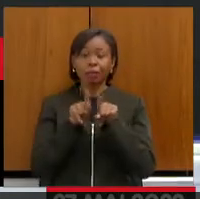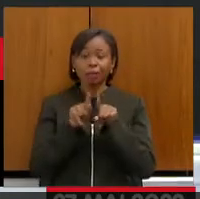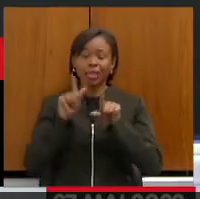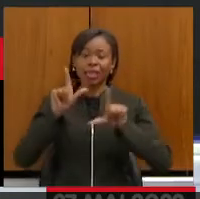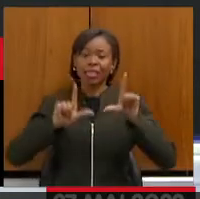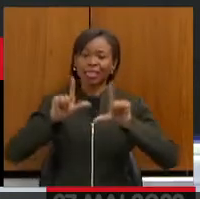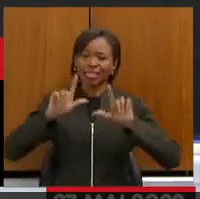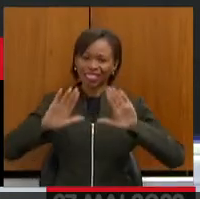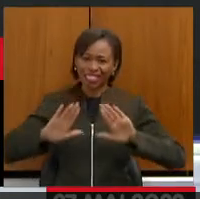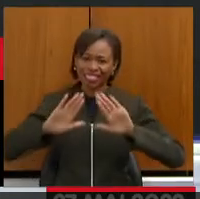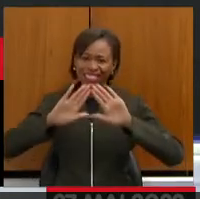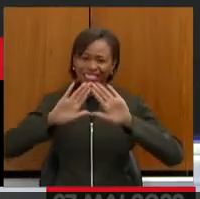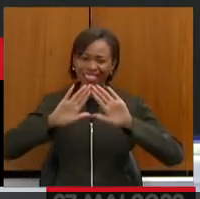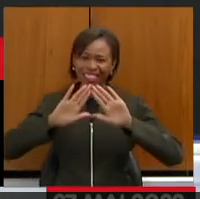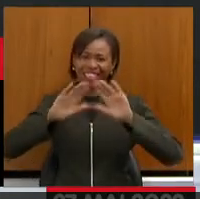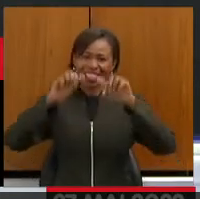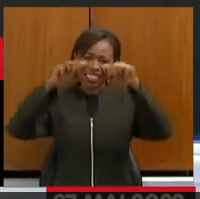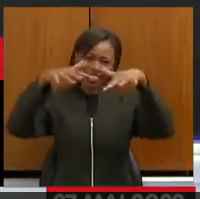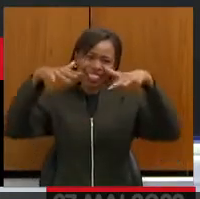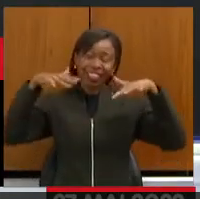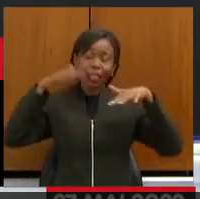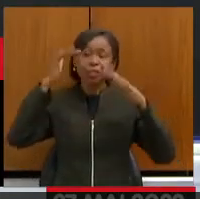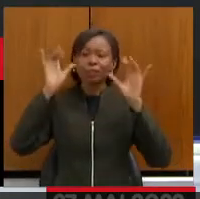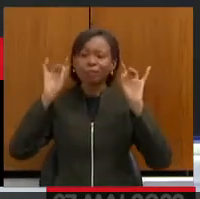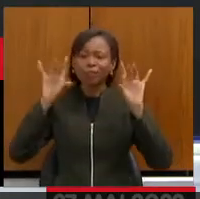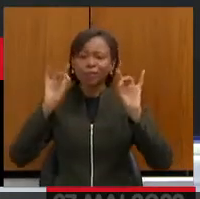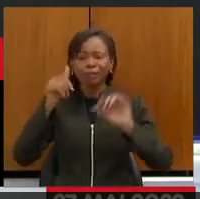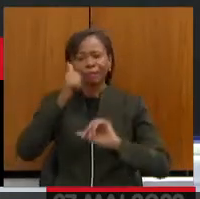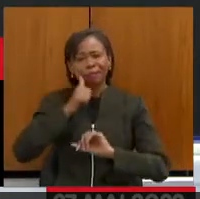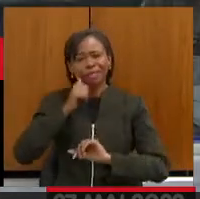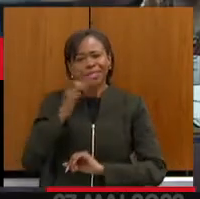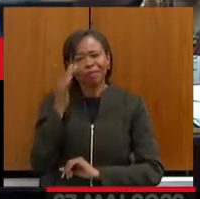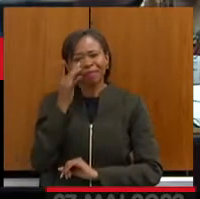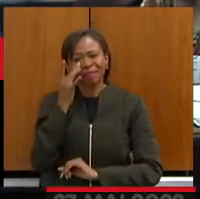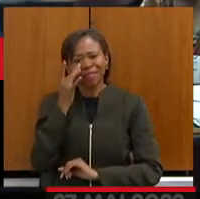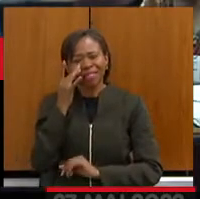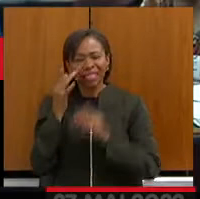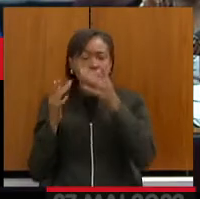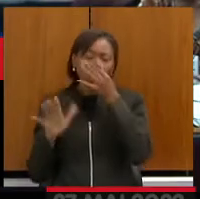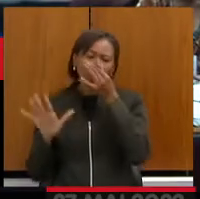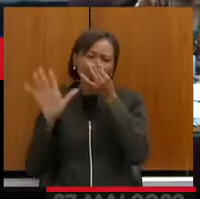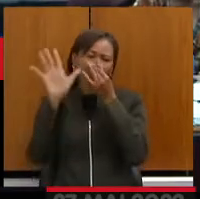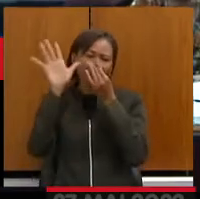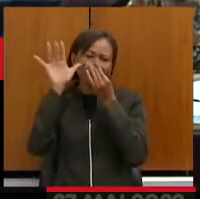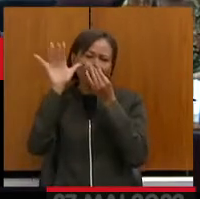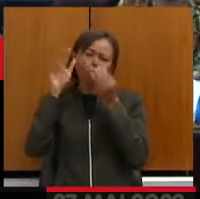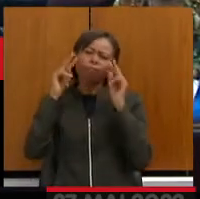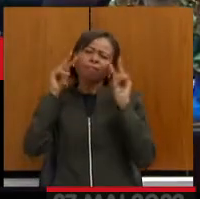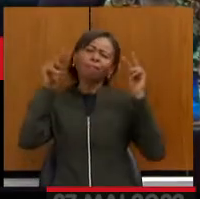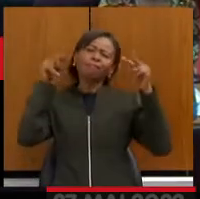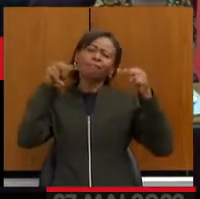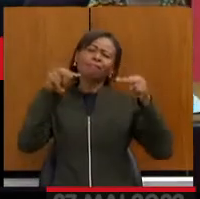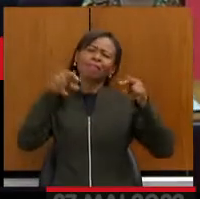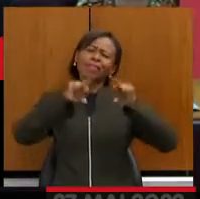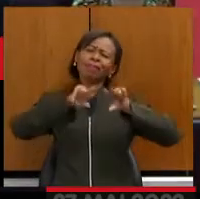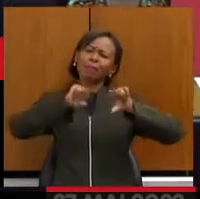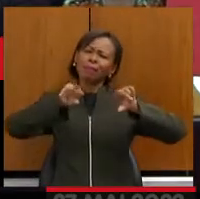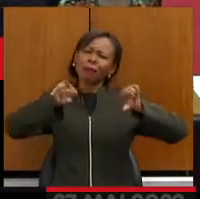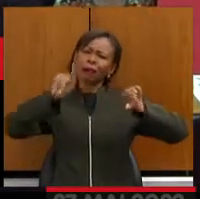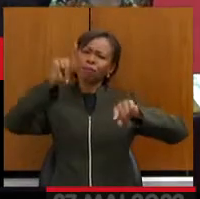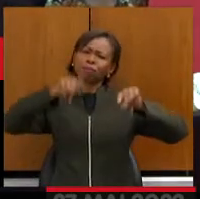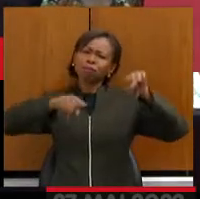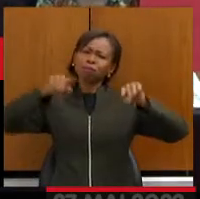e de modo muito especial as mulheres que a questão daqui se enxerga Nossa diversidade Somos